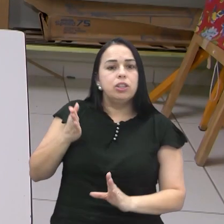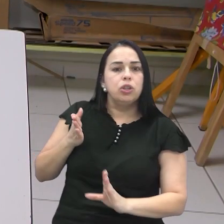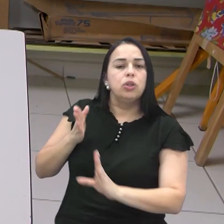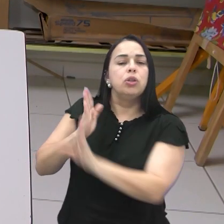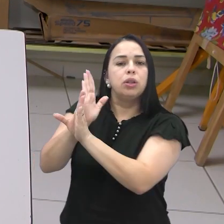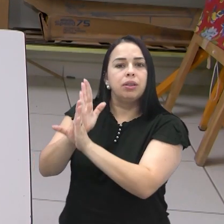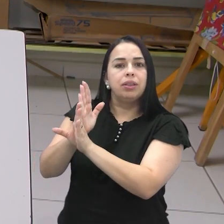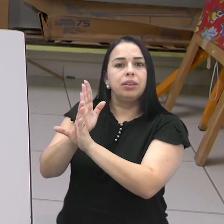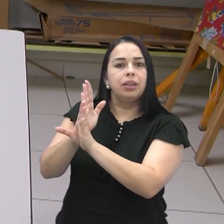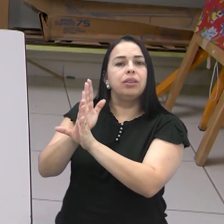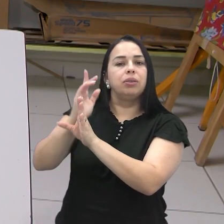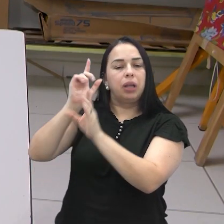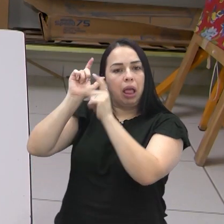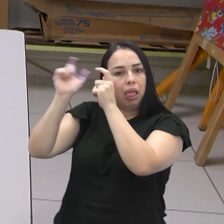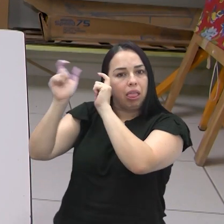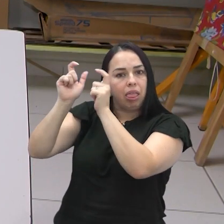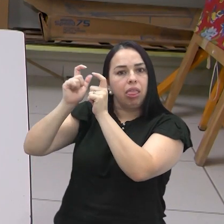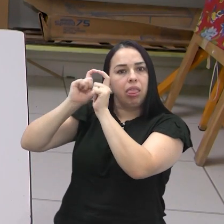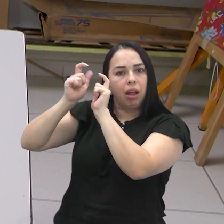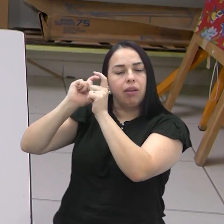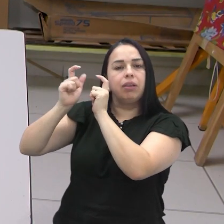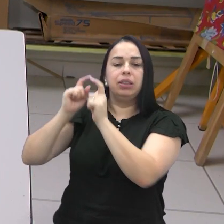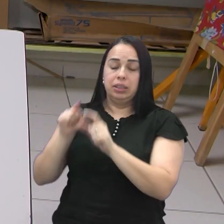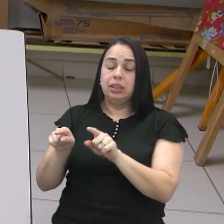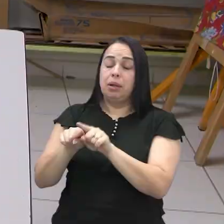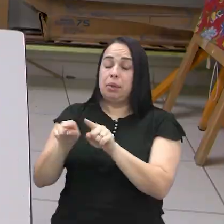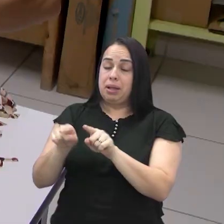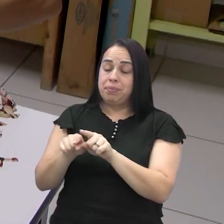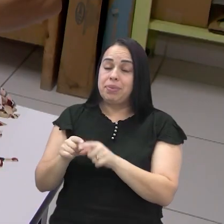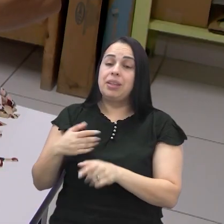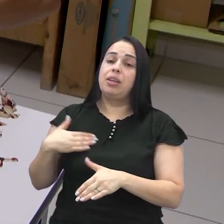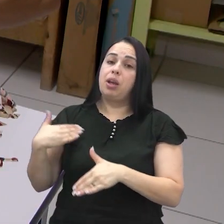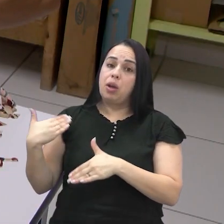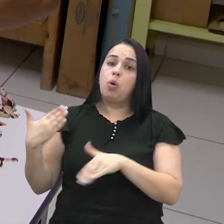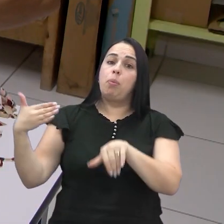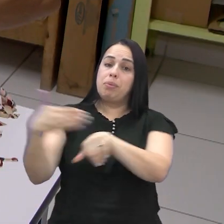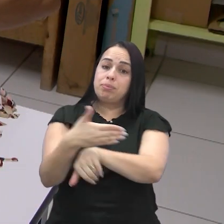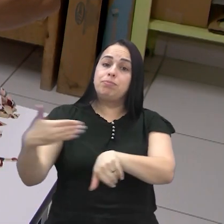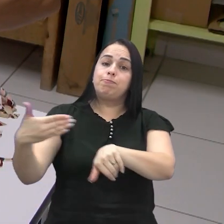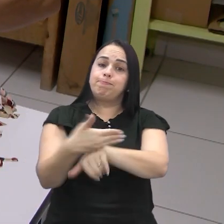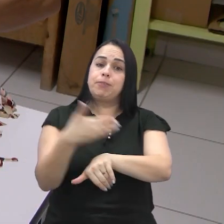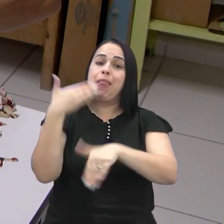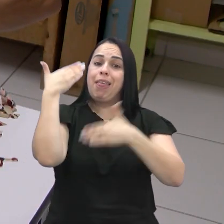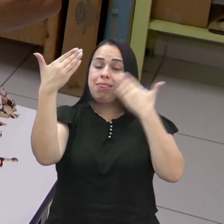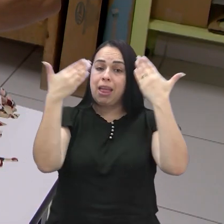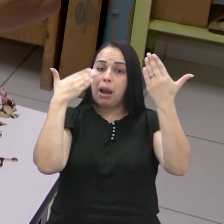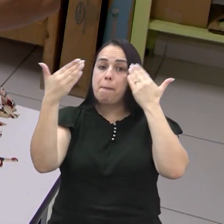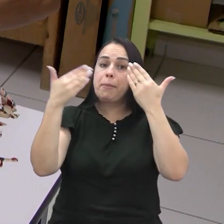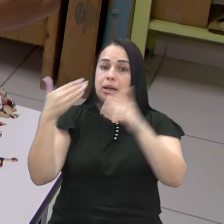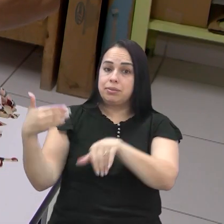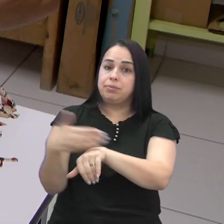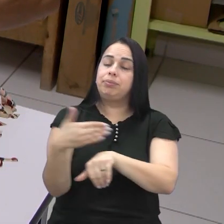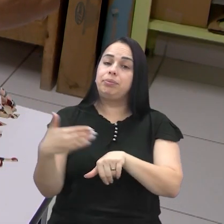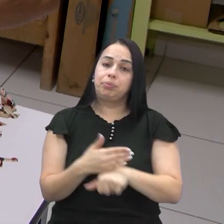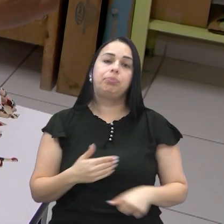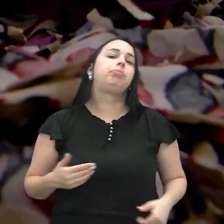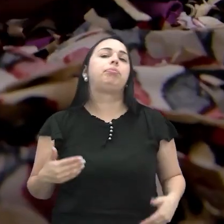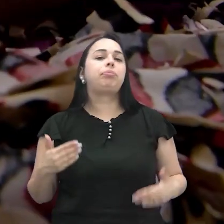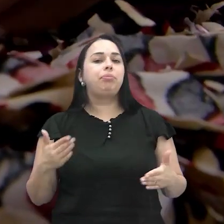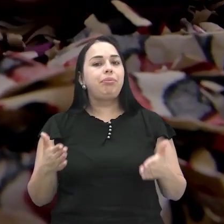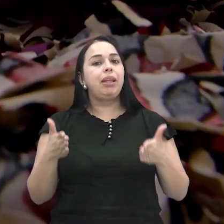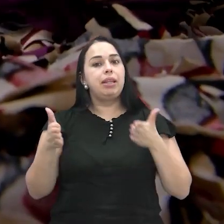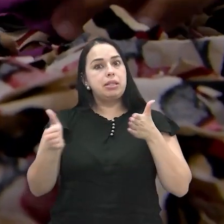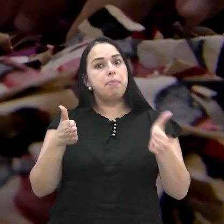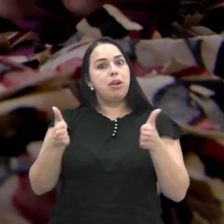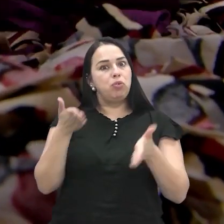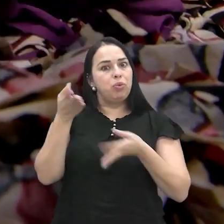foi diagnosticado com esquizofrenia e, a partir dali, passou a participar das terapias oferecidas pelo serviço.